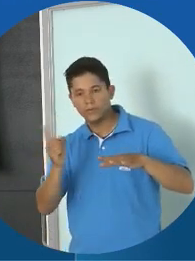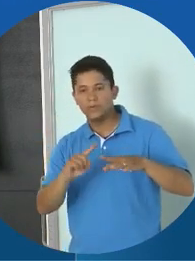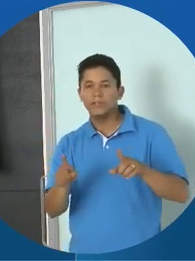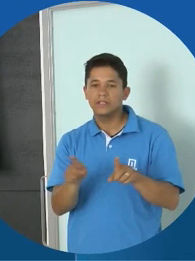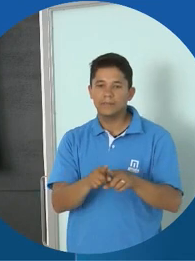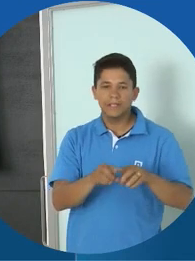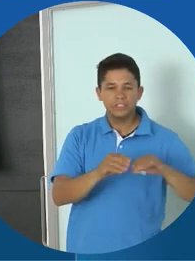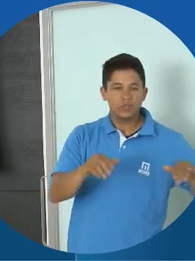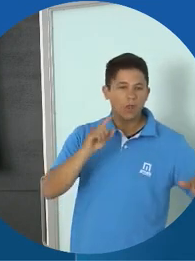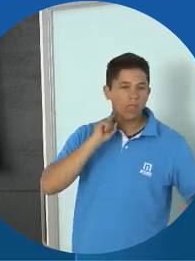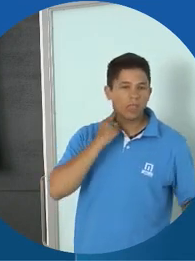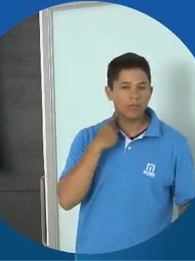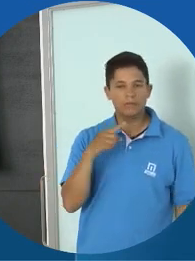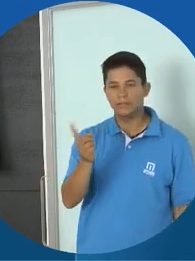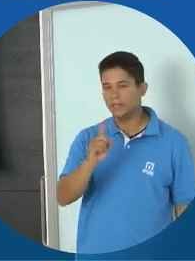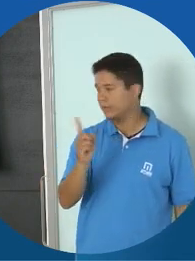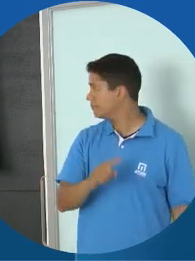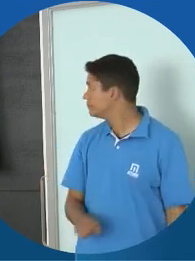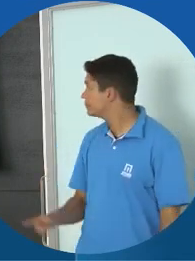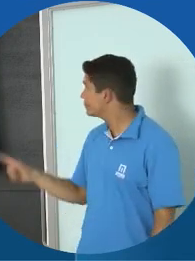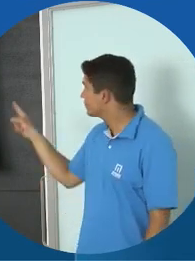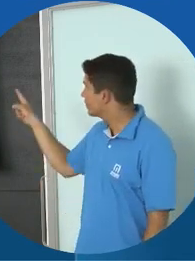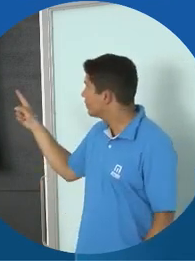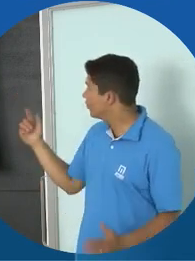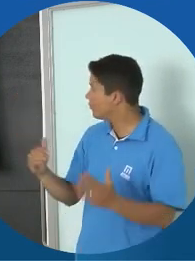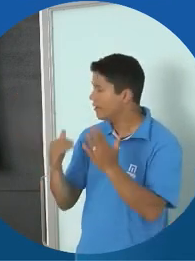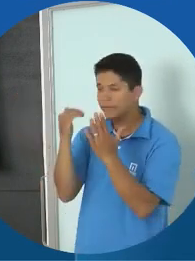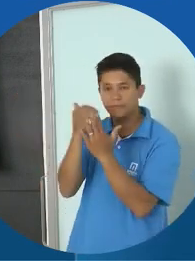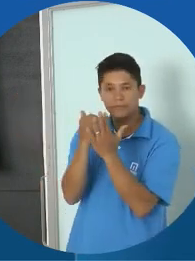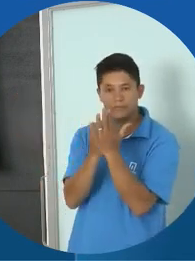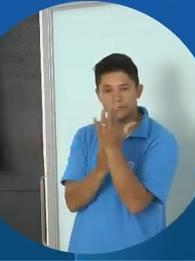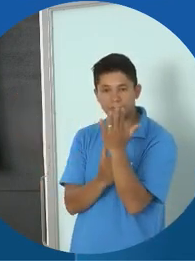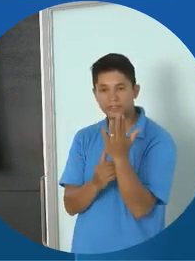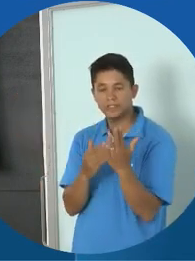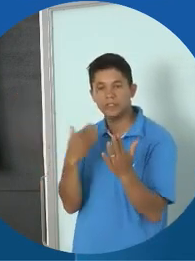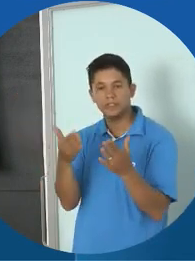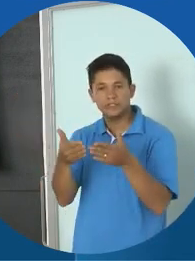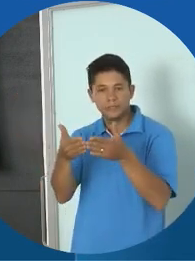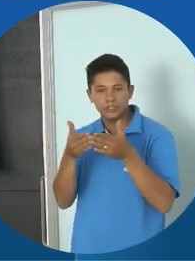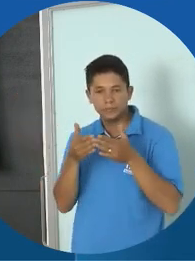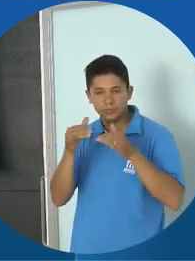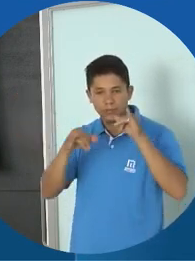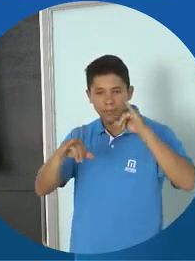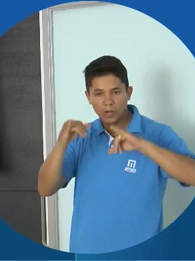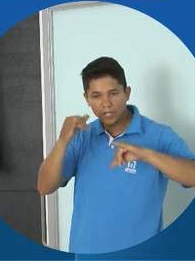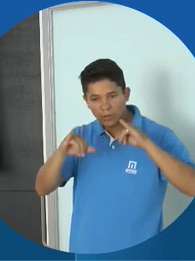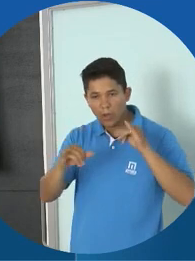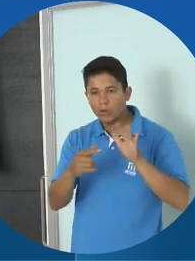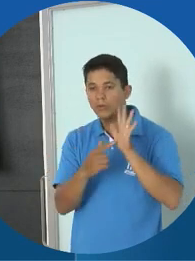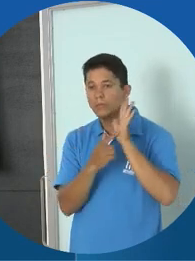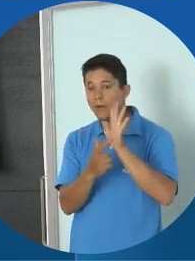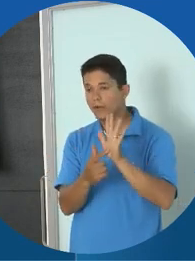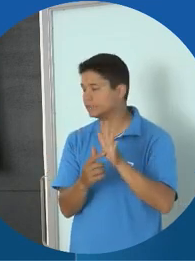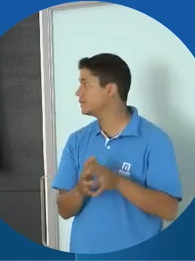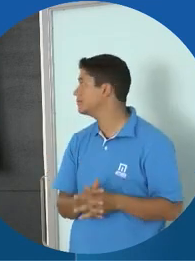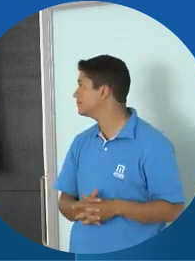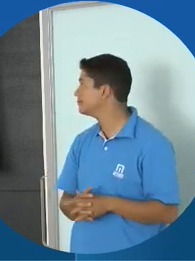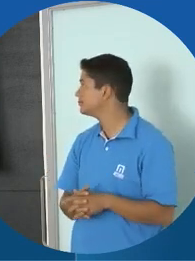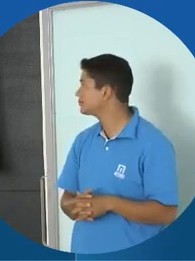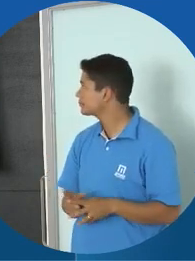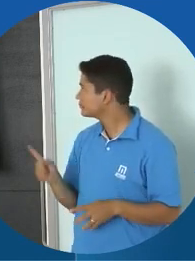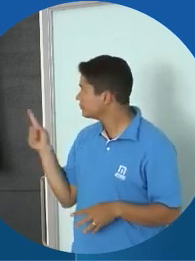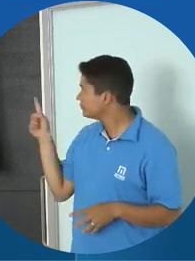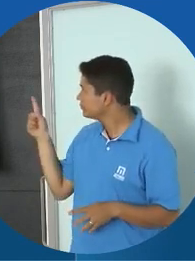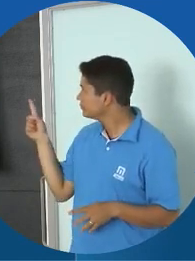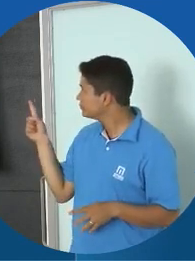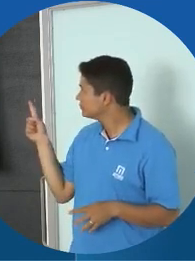Aqui é um pouco de uma ficha que a gente solicitou para um laboratório, mostrando que, realmente, em